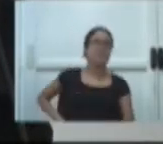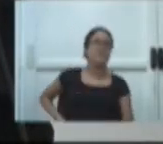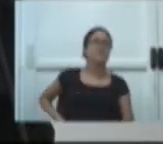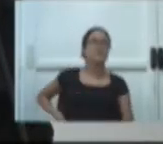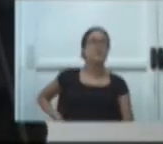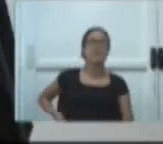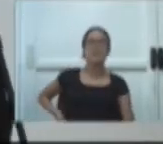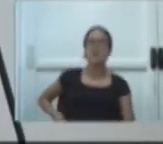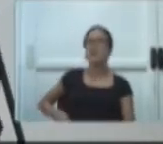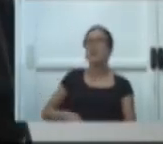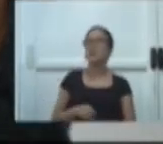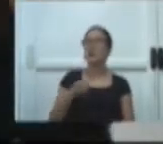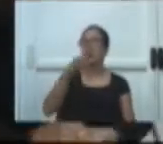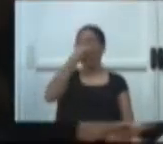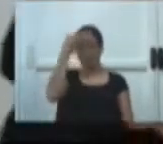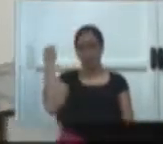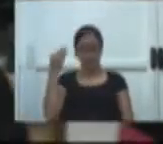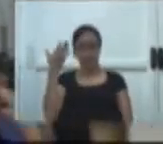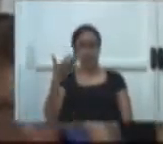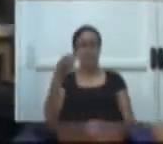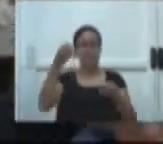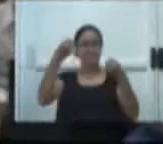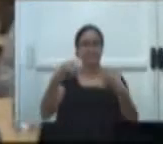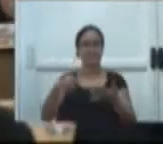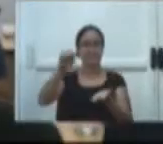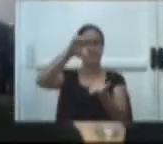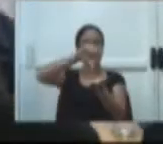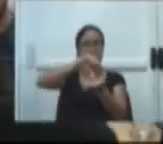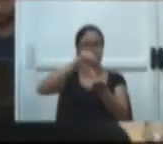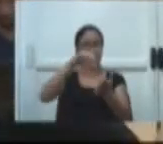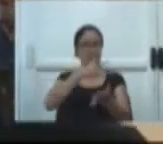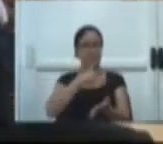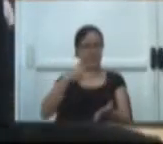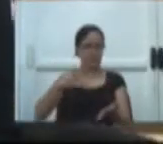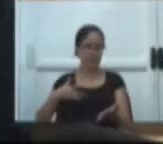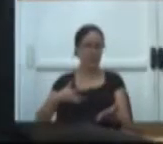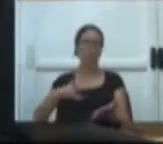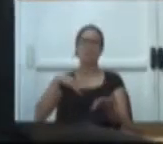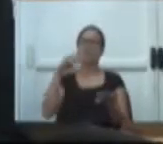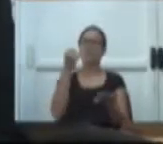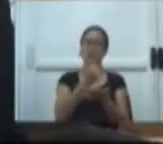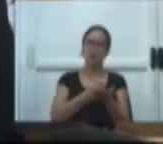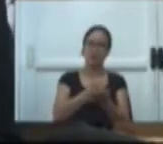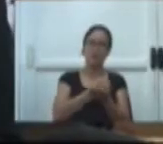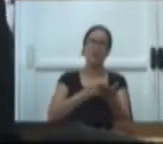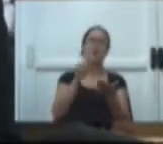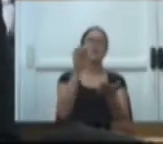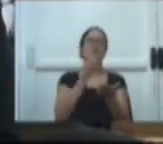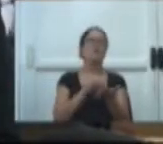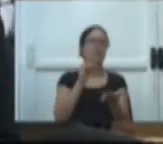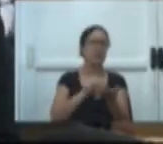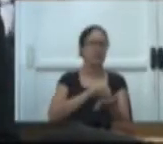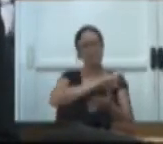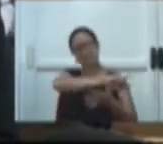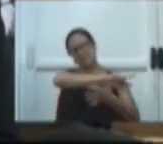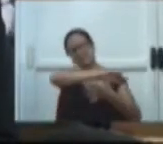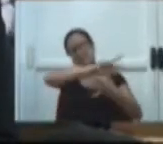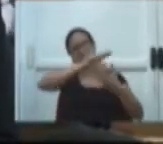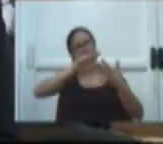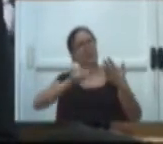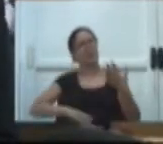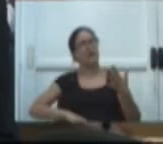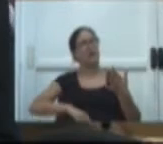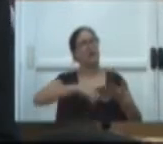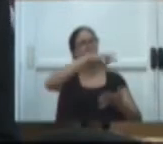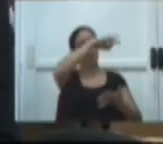saúde, não só lá. Nos postinhos de saúde também está faltando vários remédios, desde insulina até outros remédios. Posso passar em documento para você toda